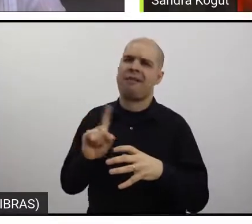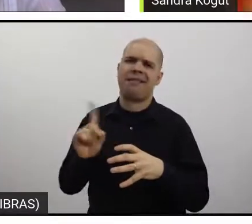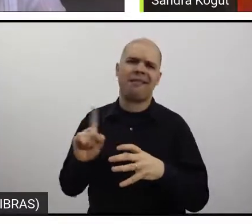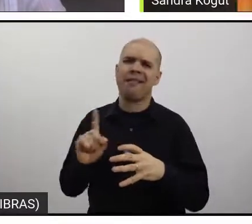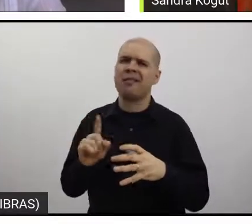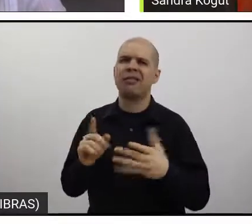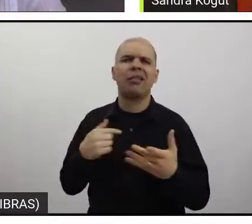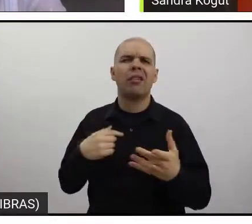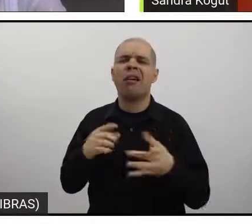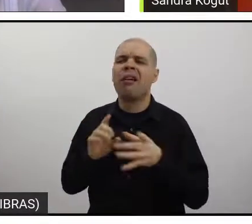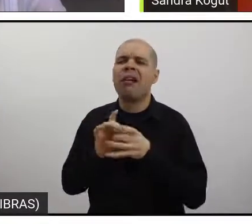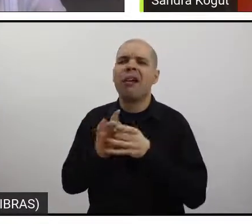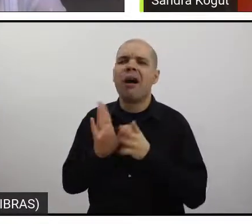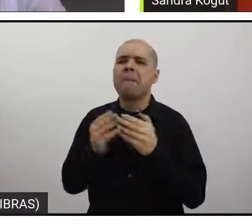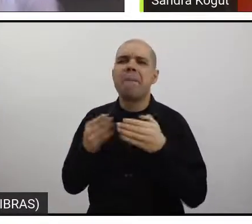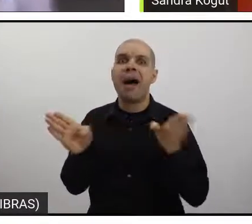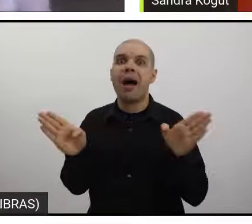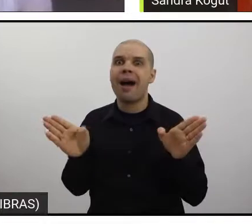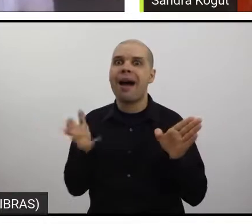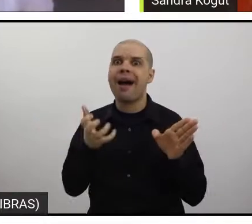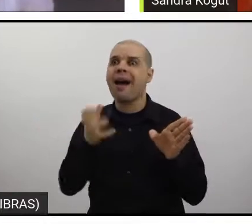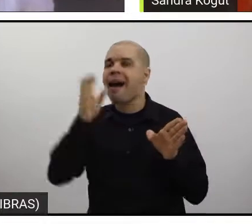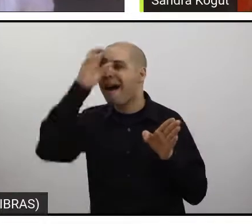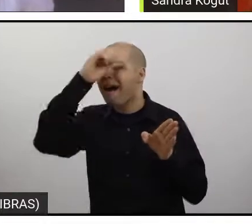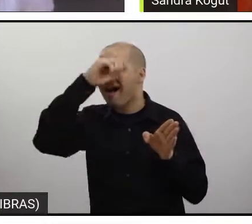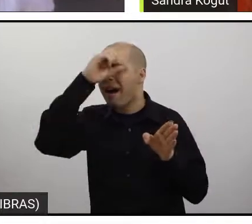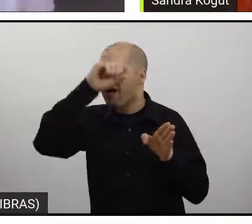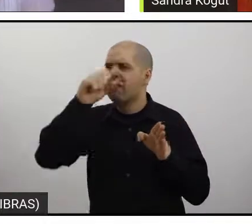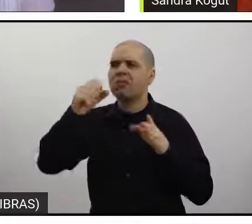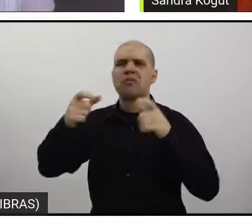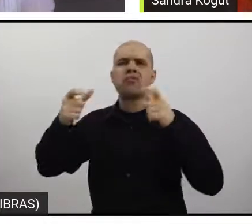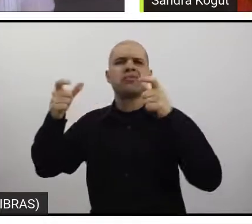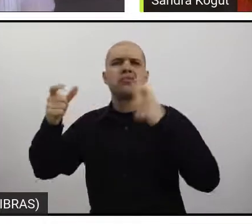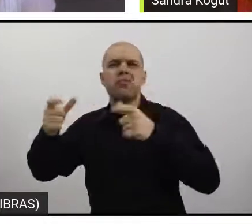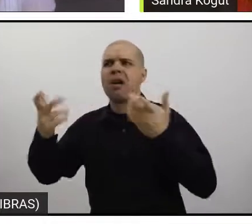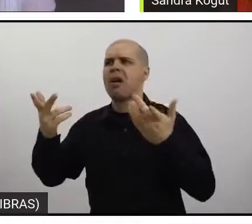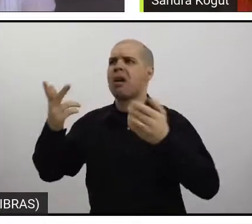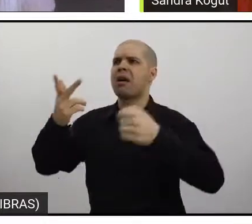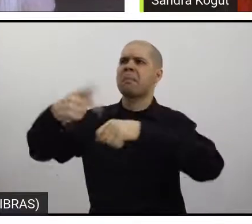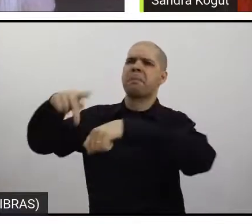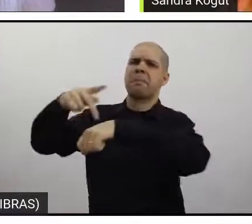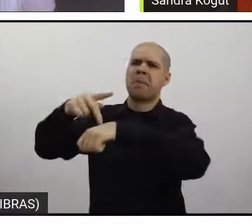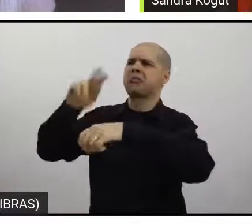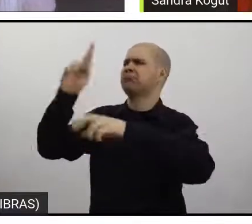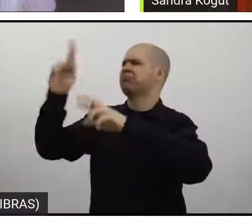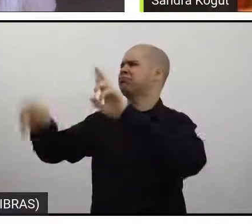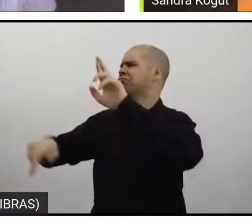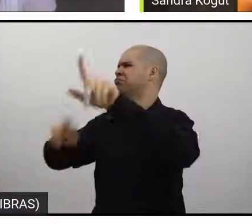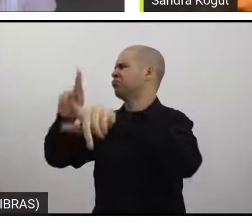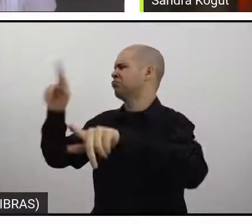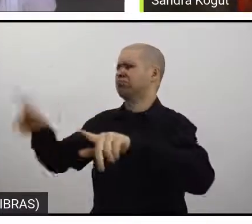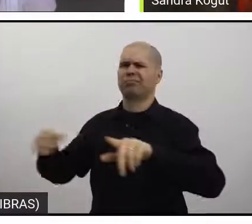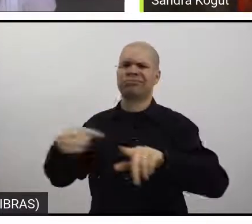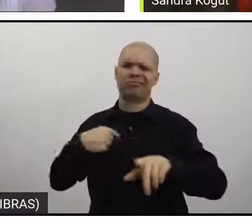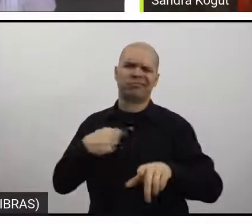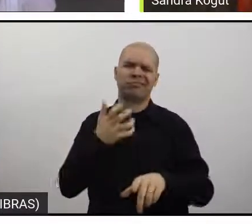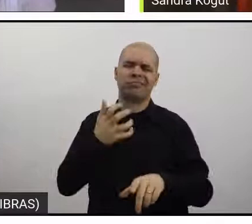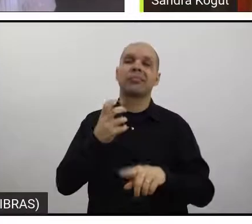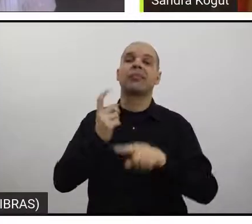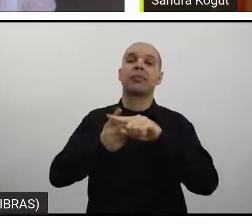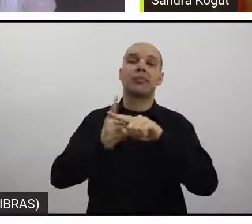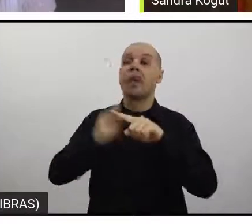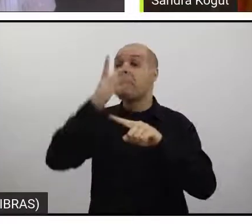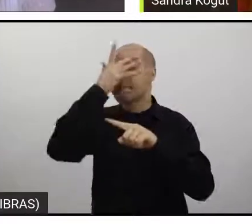Eu estava sempre no cruzamento de várias coisas, entendeu? Porque o pessoal da Visuarte, nessa época, estava fazendo umas coisas em preto